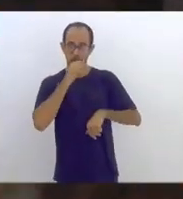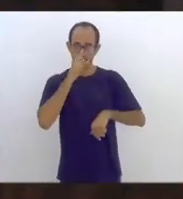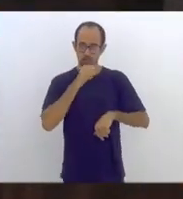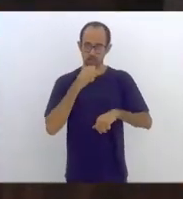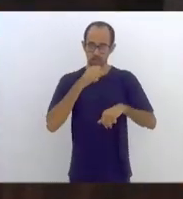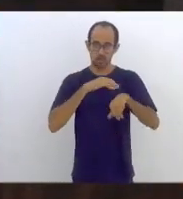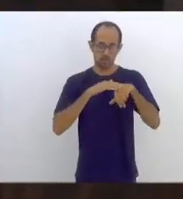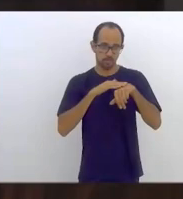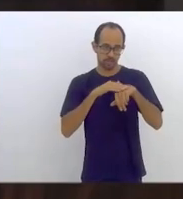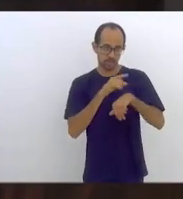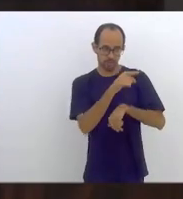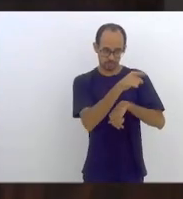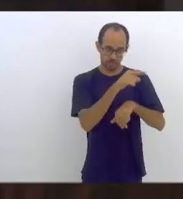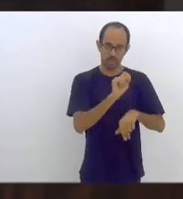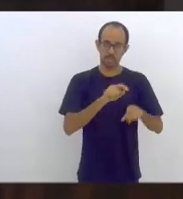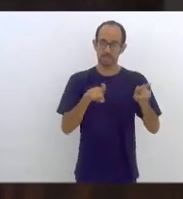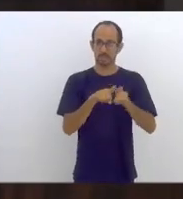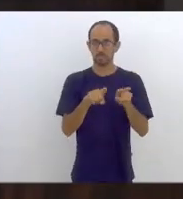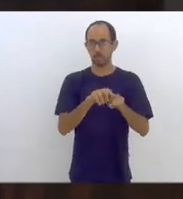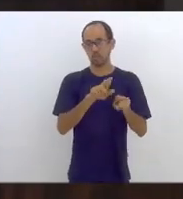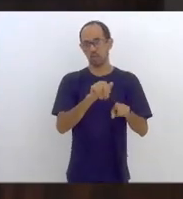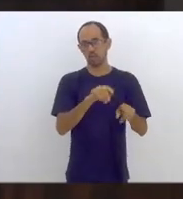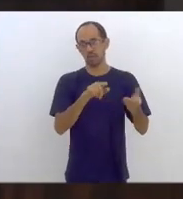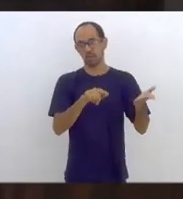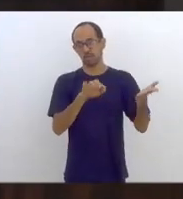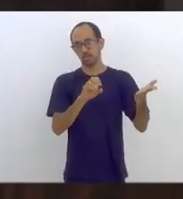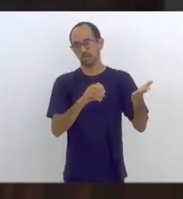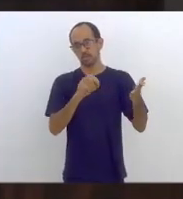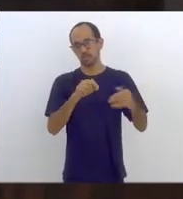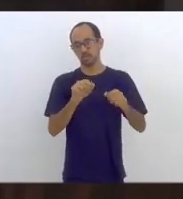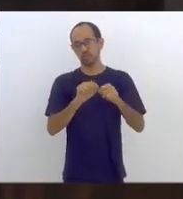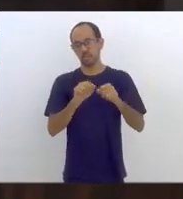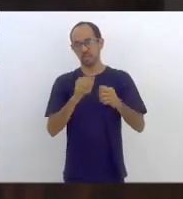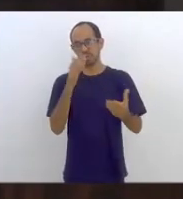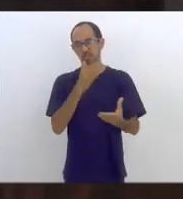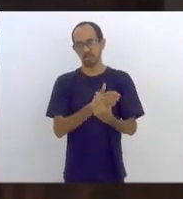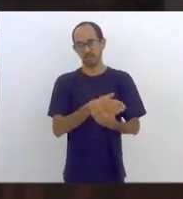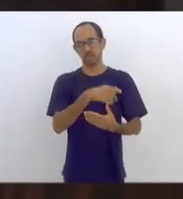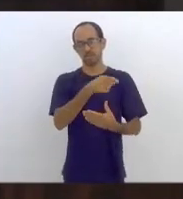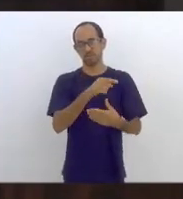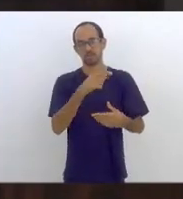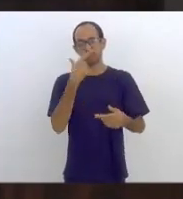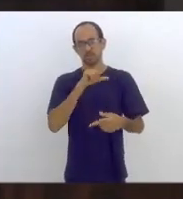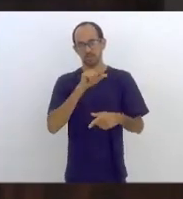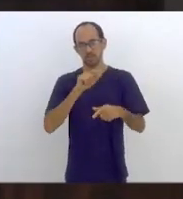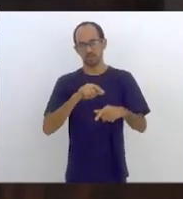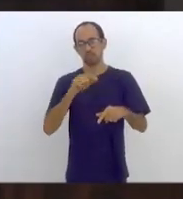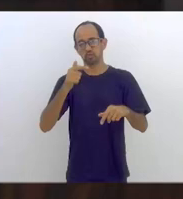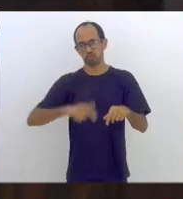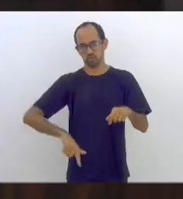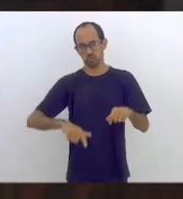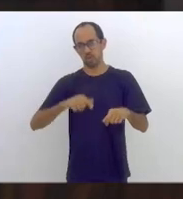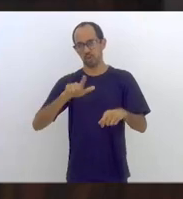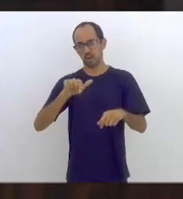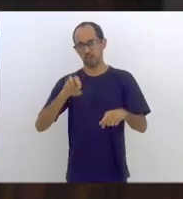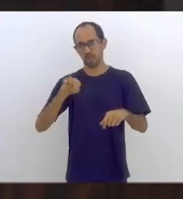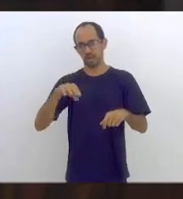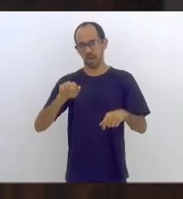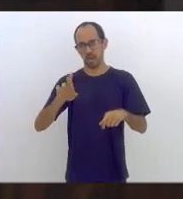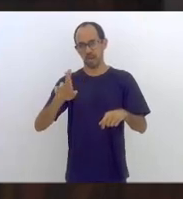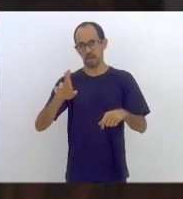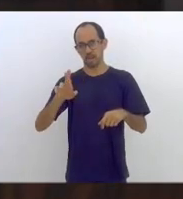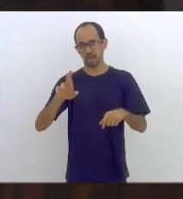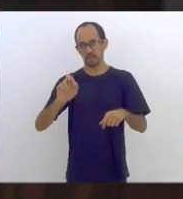com vossa excelência aí com o Dr Rodrigo que preparou a ação e prontamente mais uma vez conseguimos eliminar eu